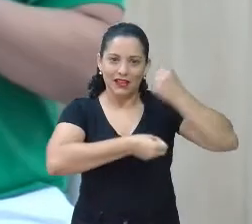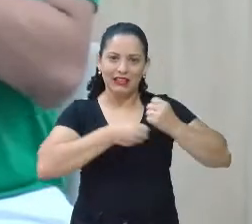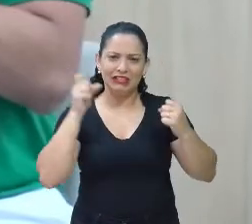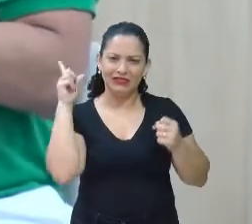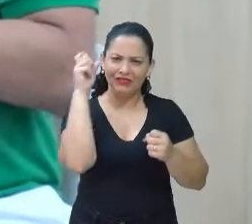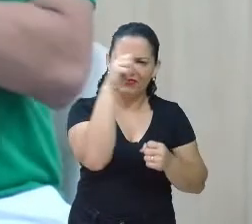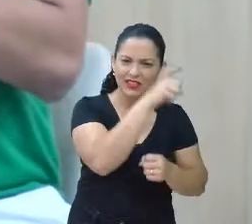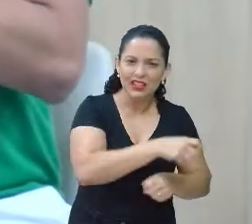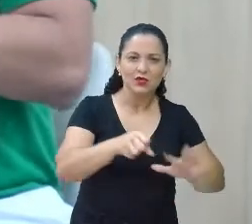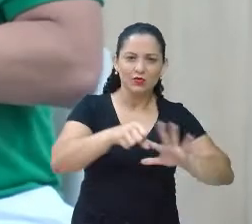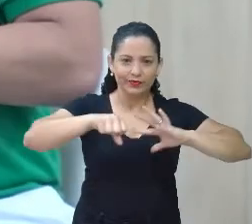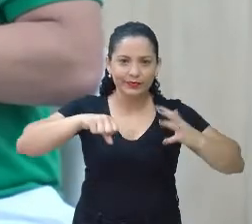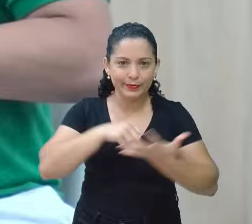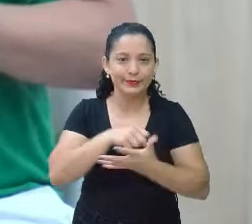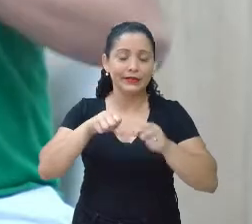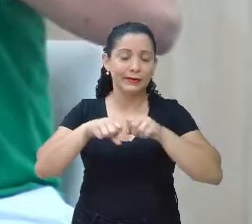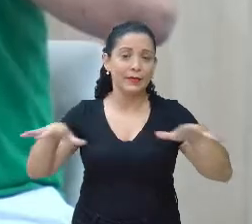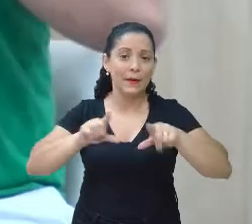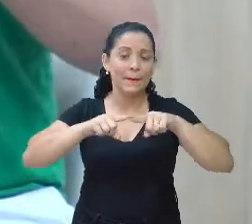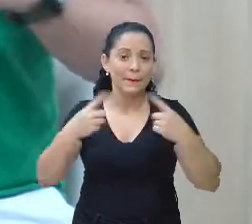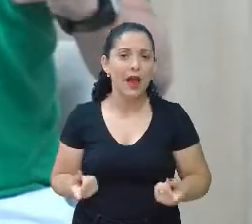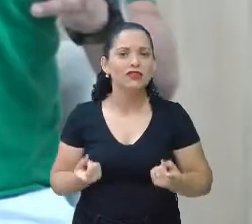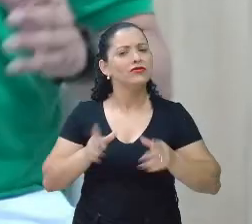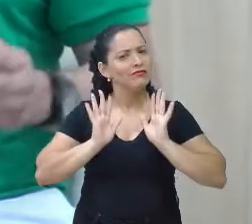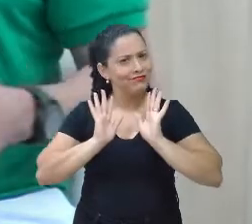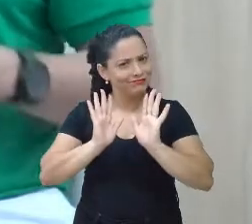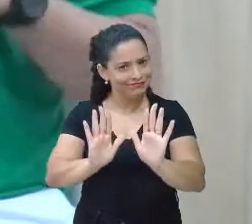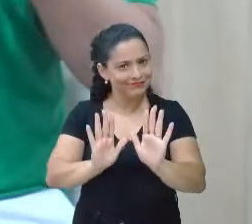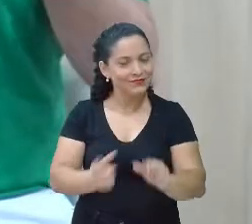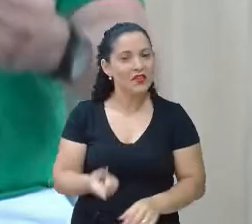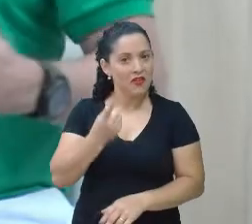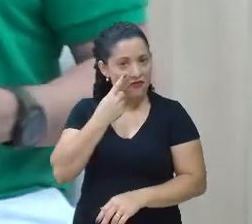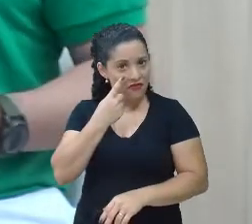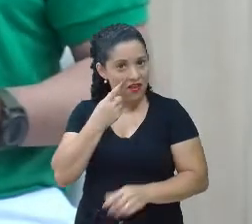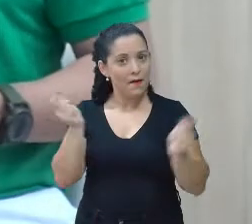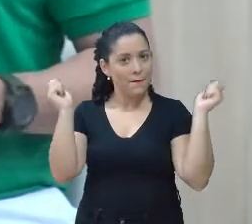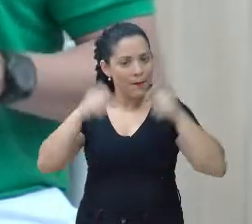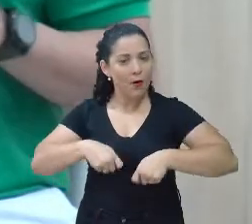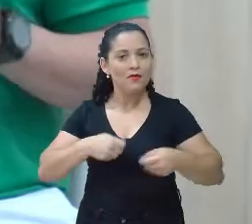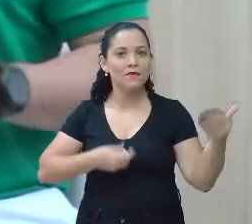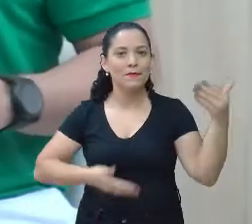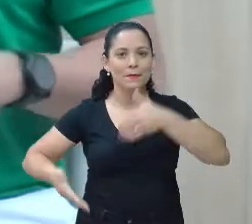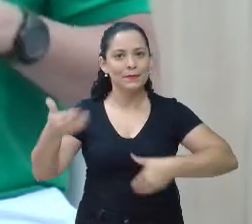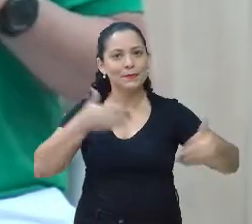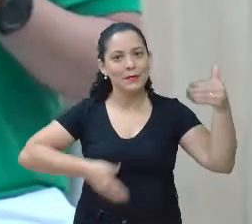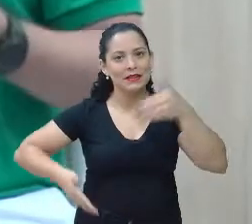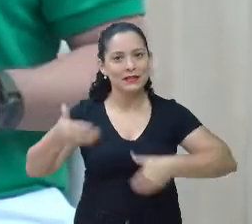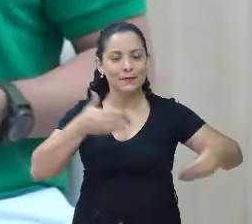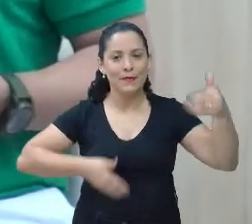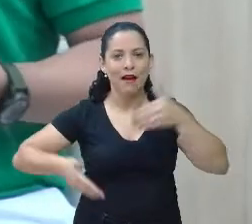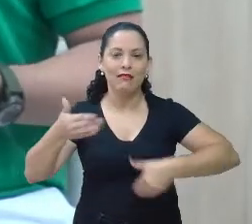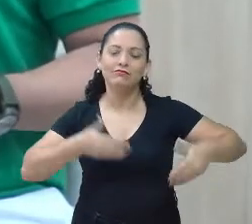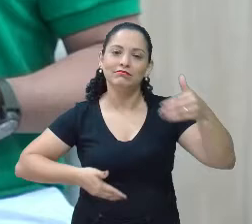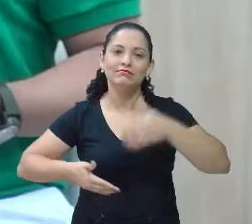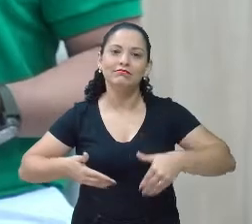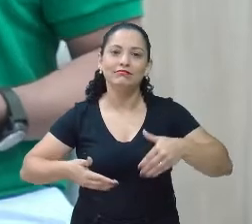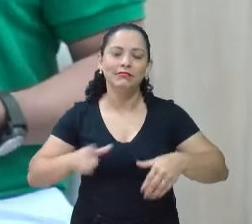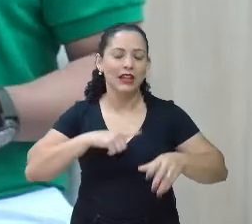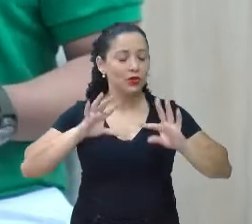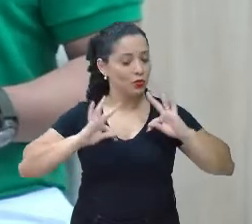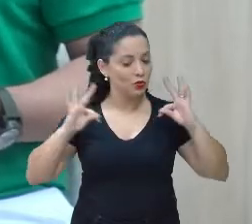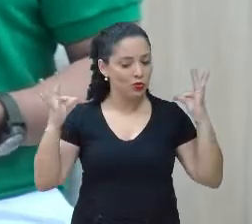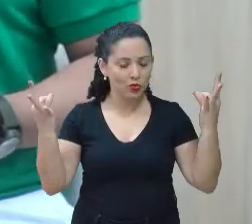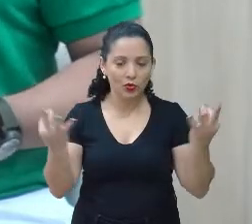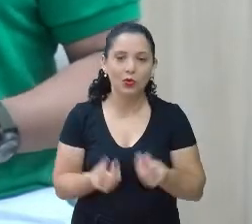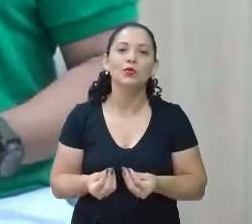inglês somente do 6º ano. Você pode ver aleatoriamente do 7º, 8º, do 9º, que tudo vai somar para o seu